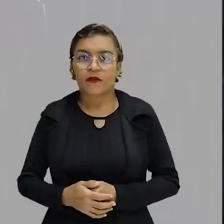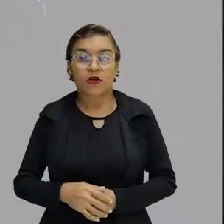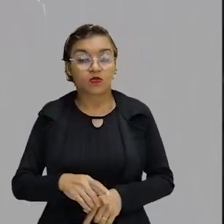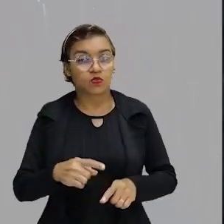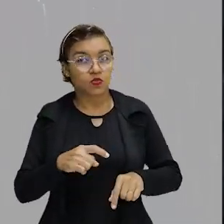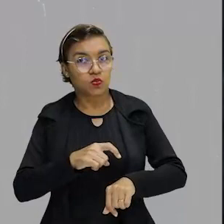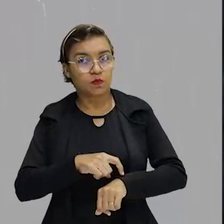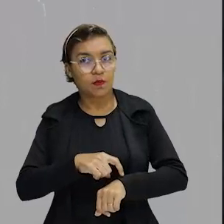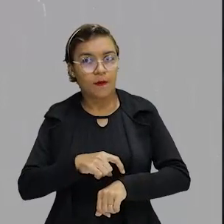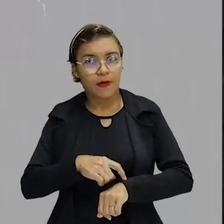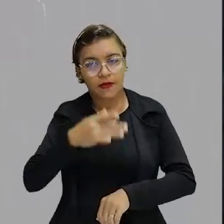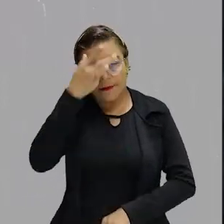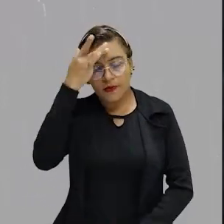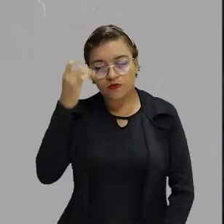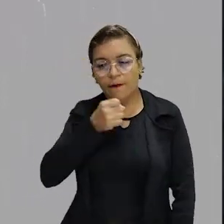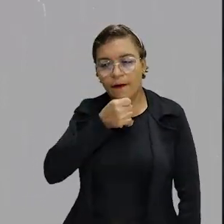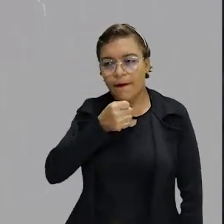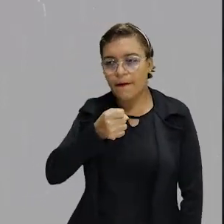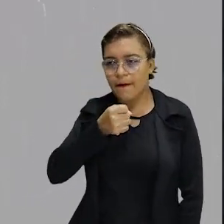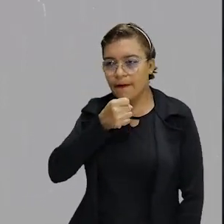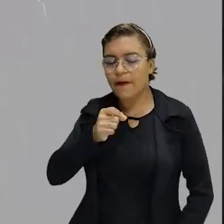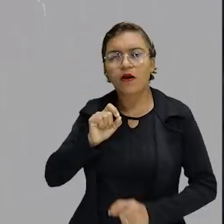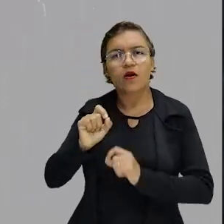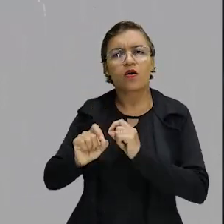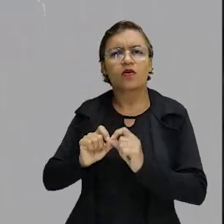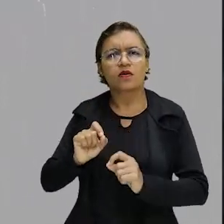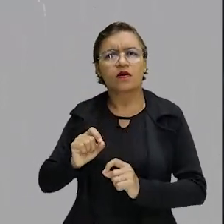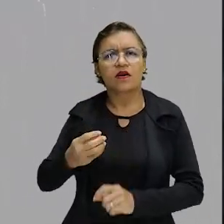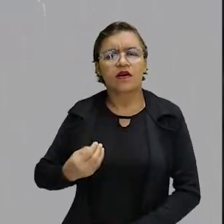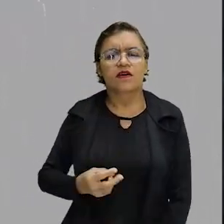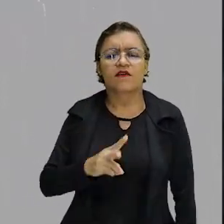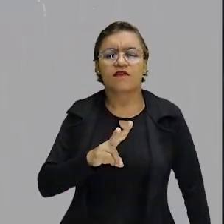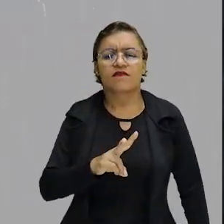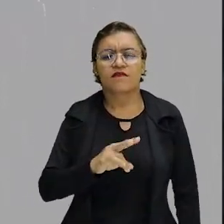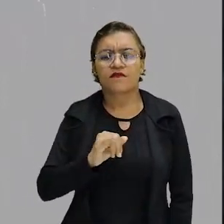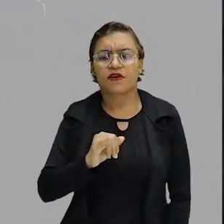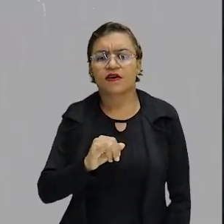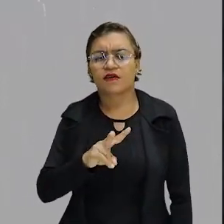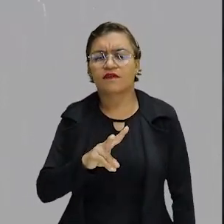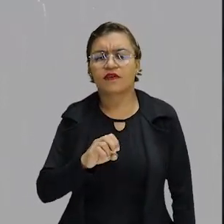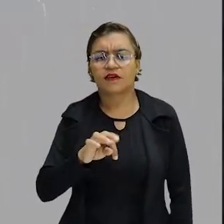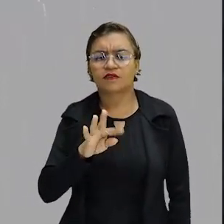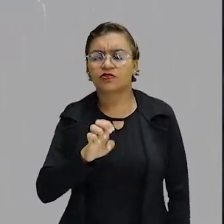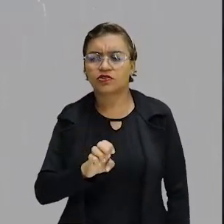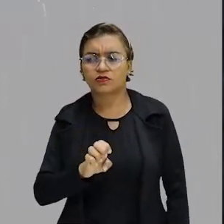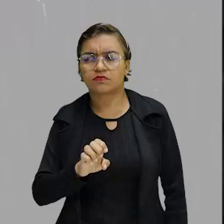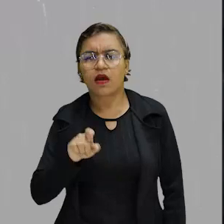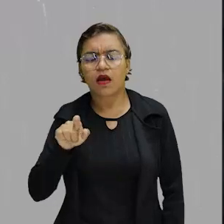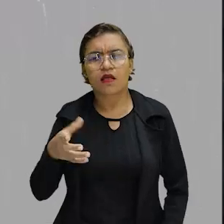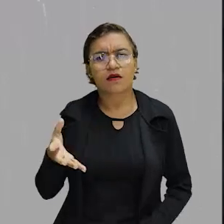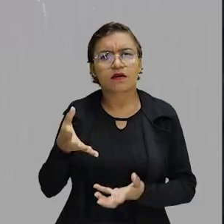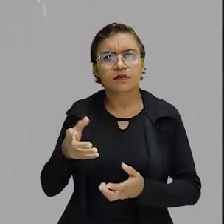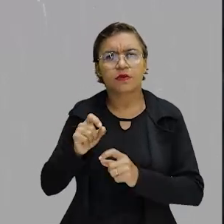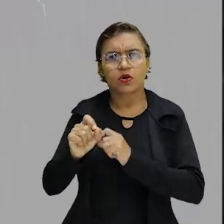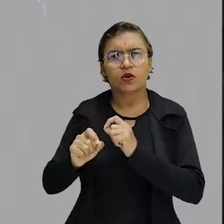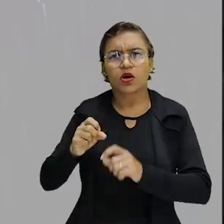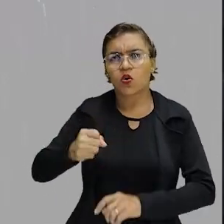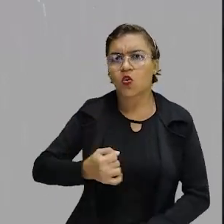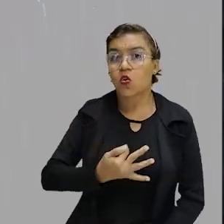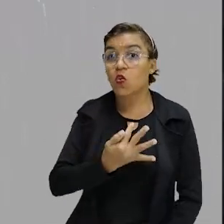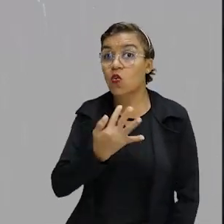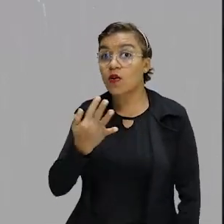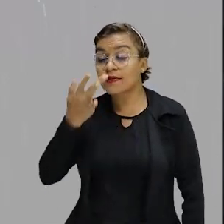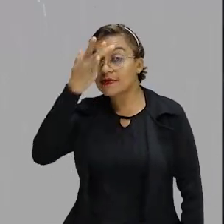entrevistador chega e pergunta vivente, o que ele queria saber? Ele queria saber quantas pessoas moravam naquela casa. Então, ele estava querendo